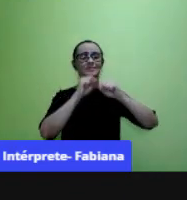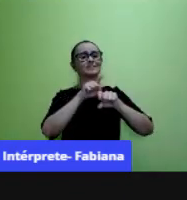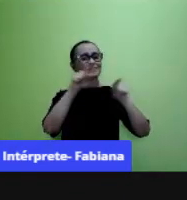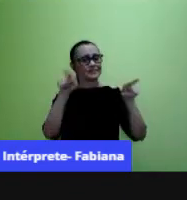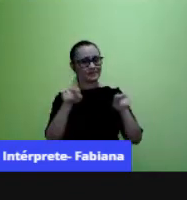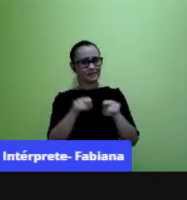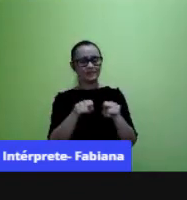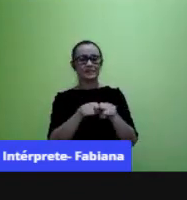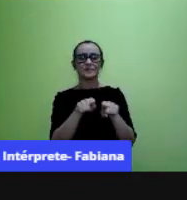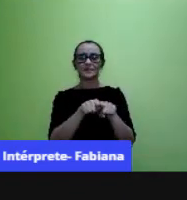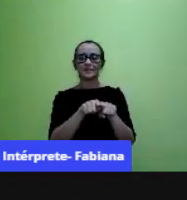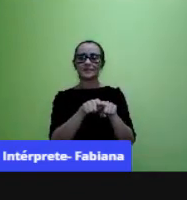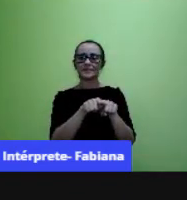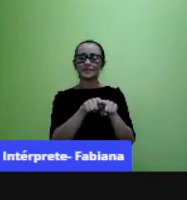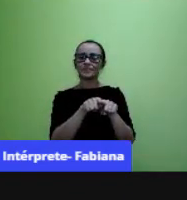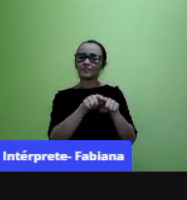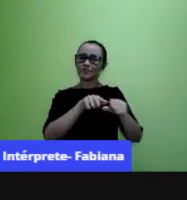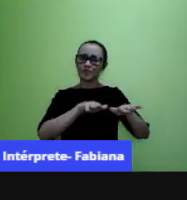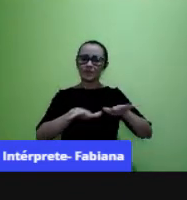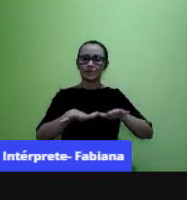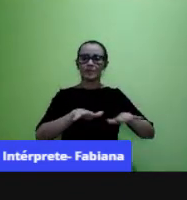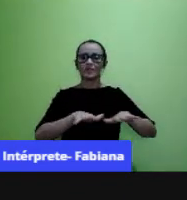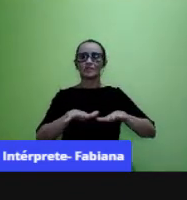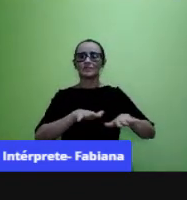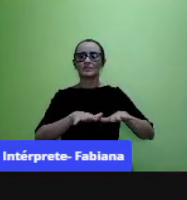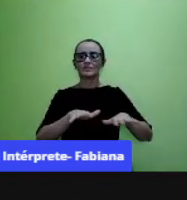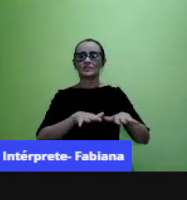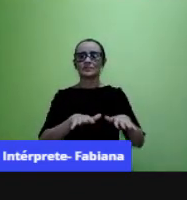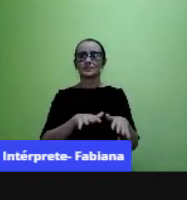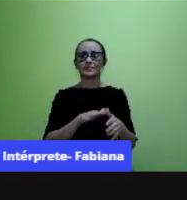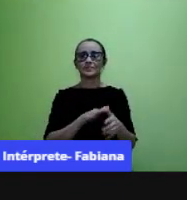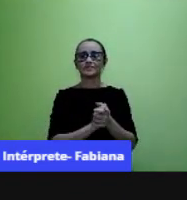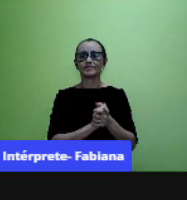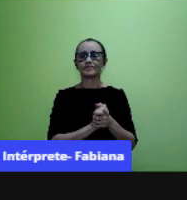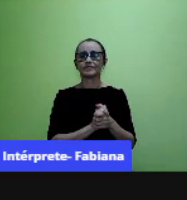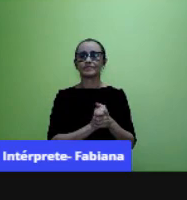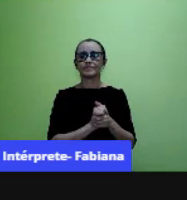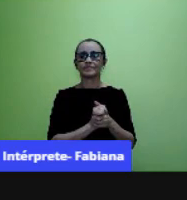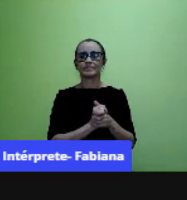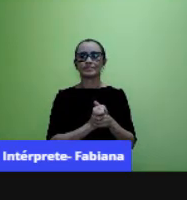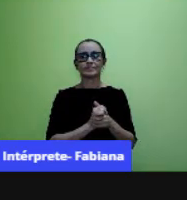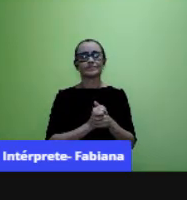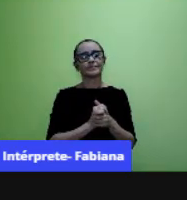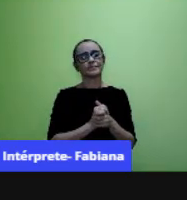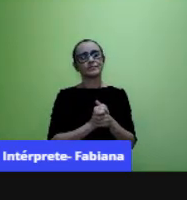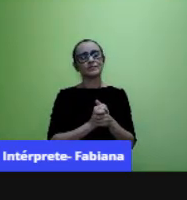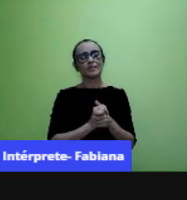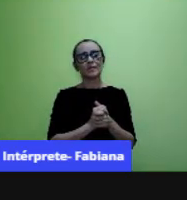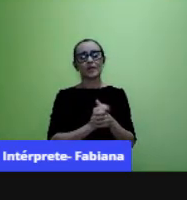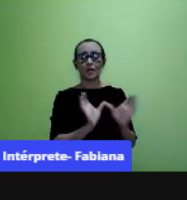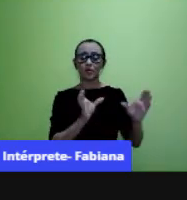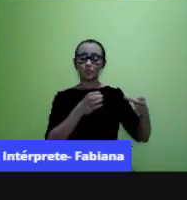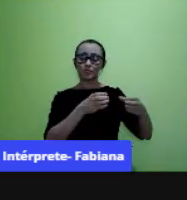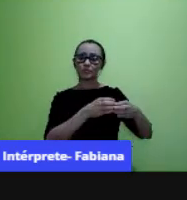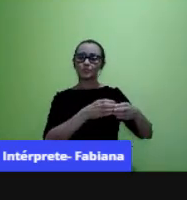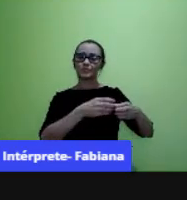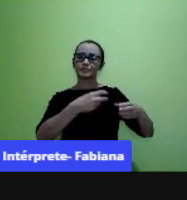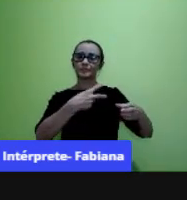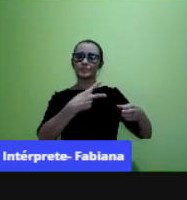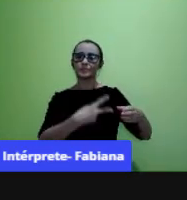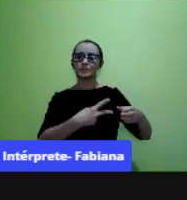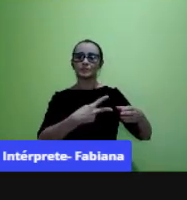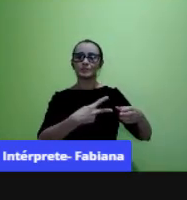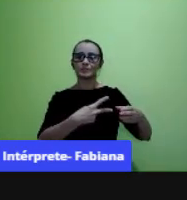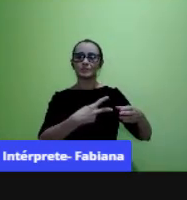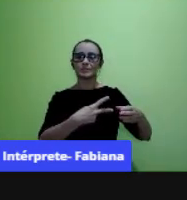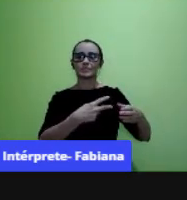movimento. Então, aonde que entra a progressão? Se eu pego uma criança desde o grupo 2, aonde ela está com